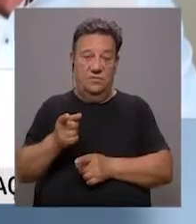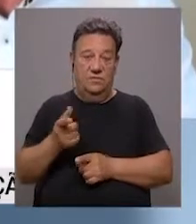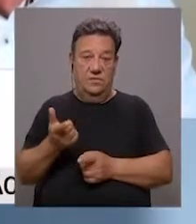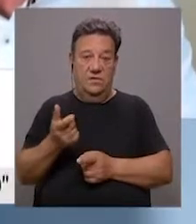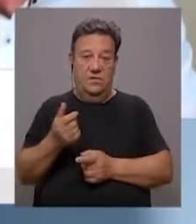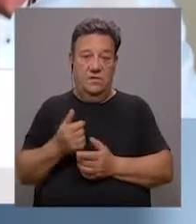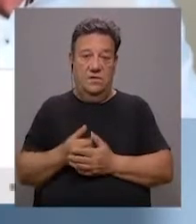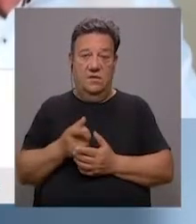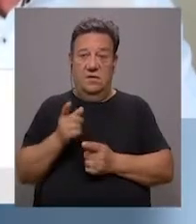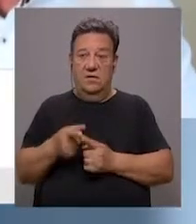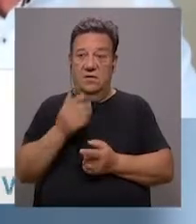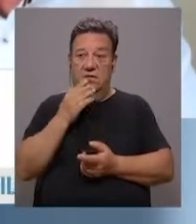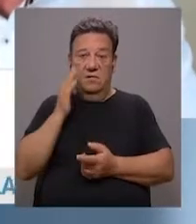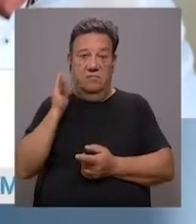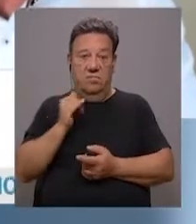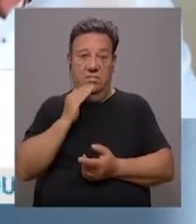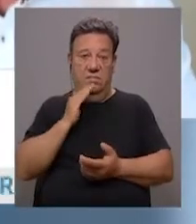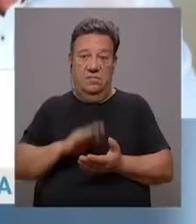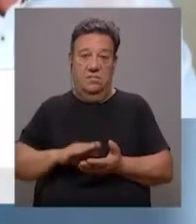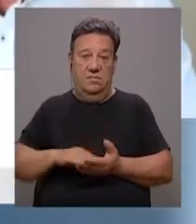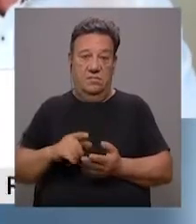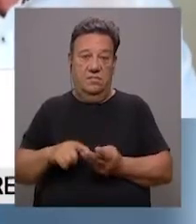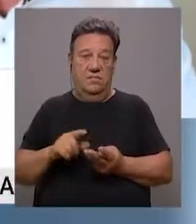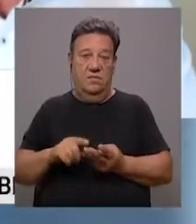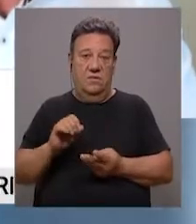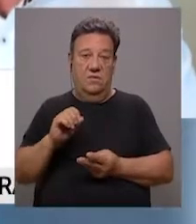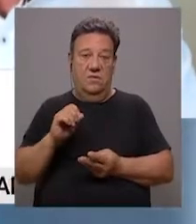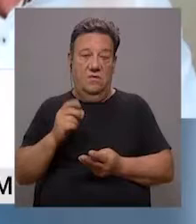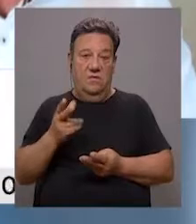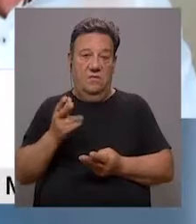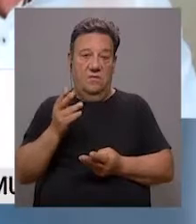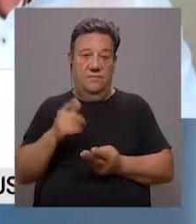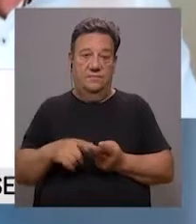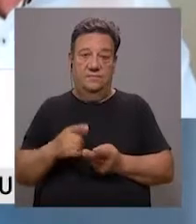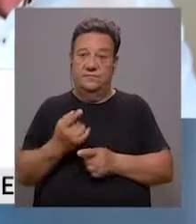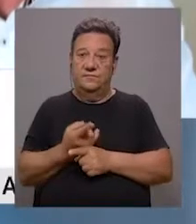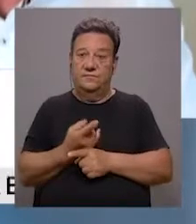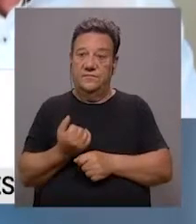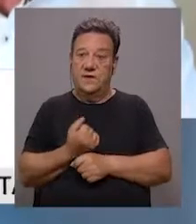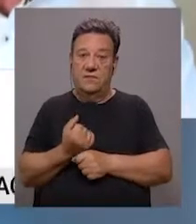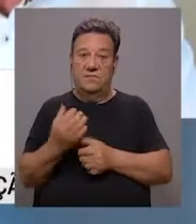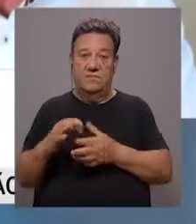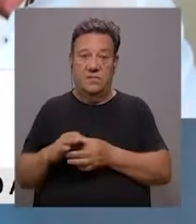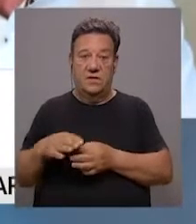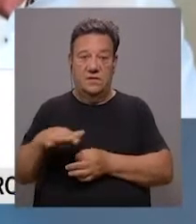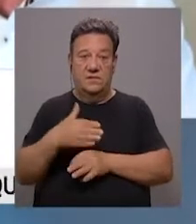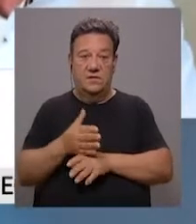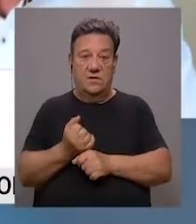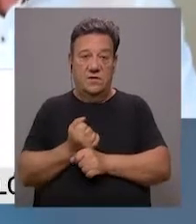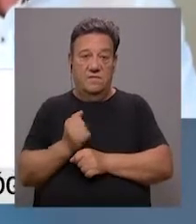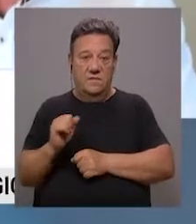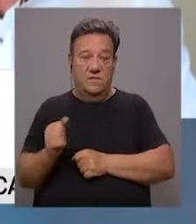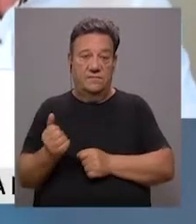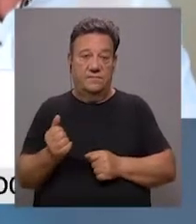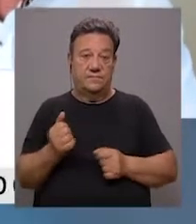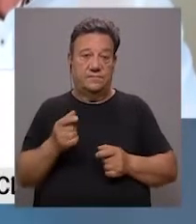de turismo, seja da hotelaria, restauração ou bens e serviços conexos a este setor de atividade,